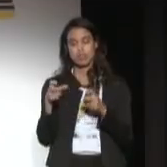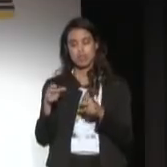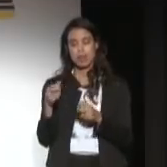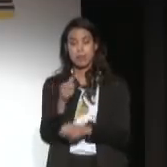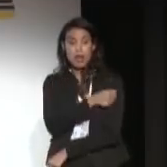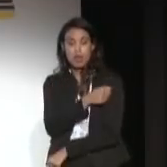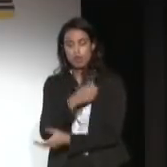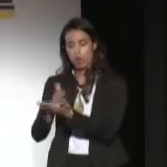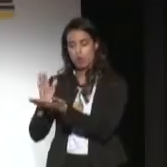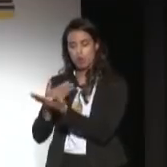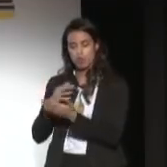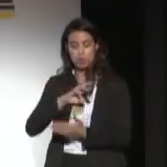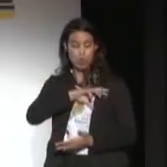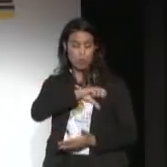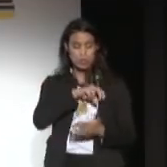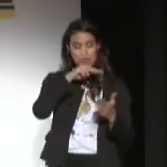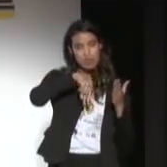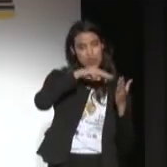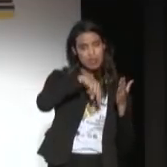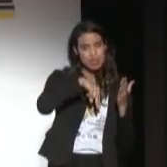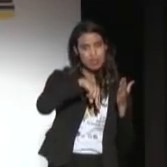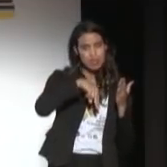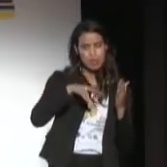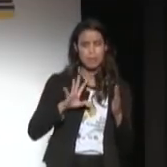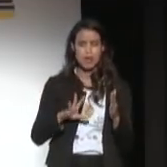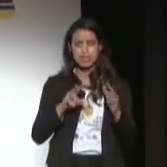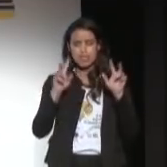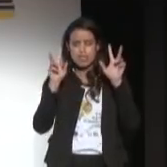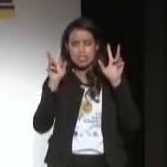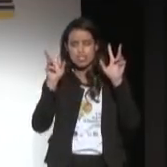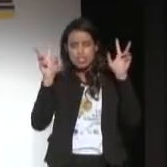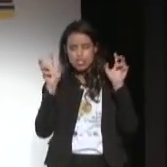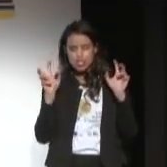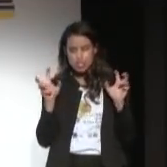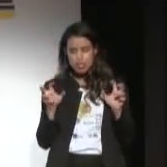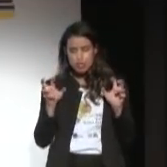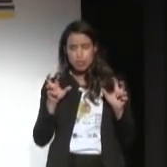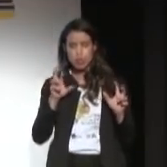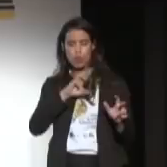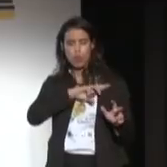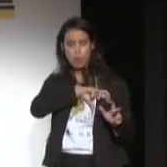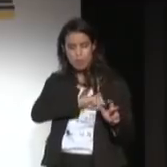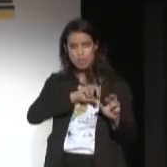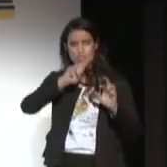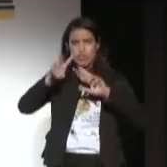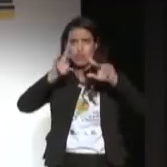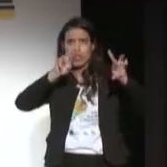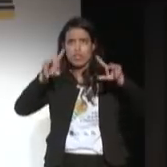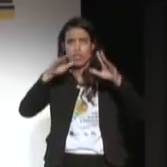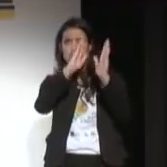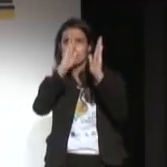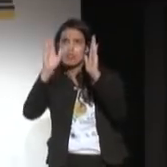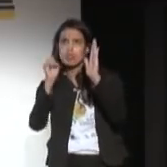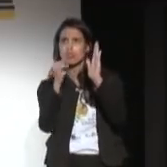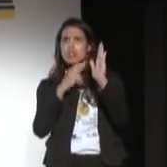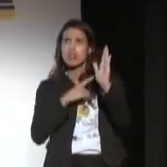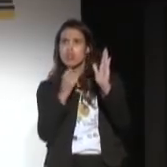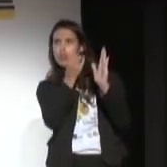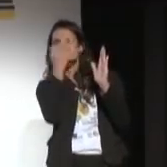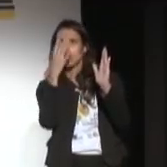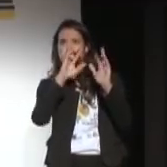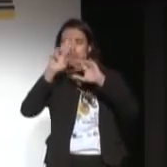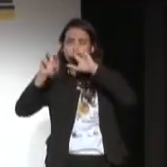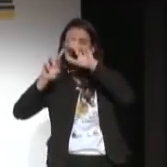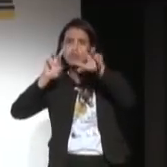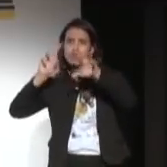a pergunta é, quantos títulos de um mesmo romance, ou quantos títulos de romances diferentes nós temos nas bibliotecas da escola?